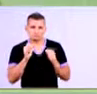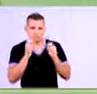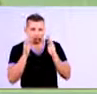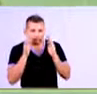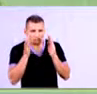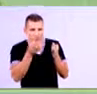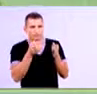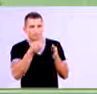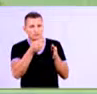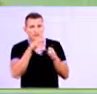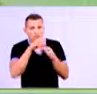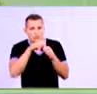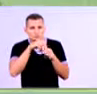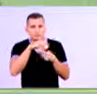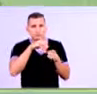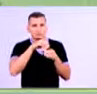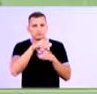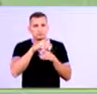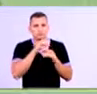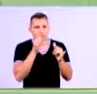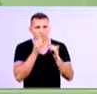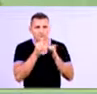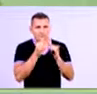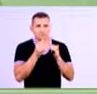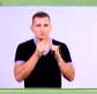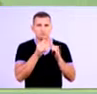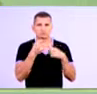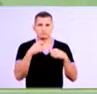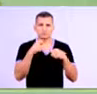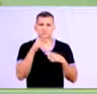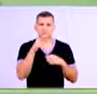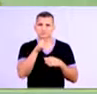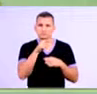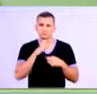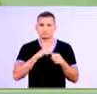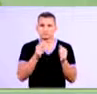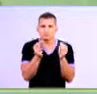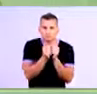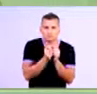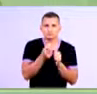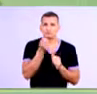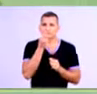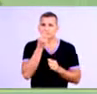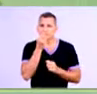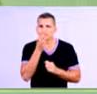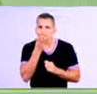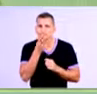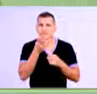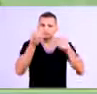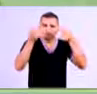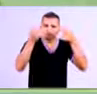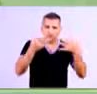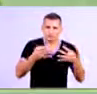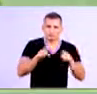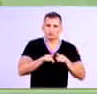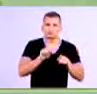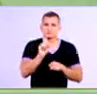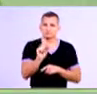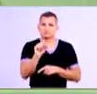no conteúdo. As informações elas estejam segregadas, estejam bem definidas e